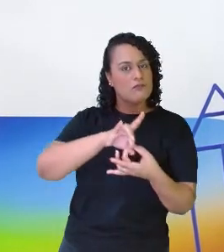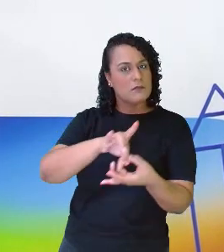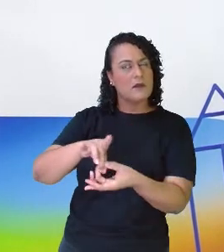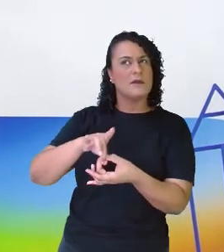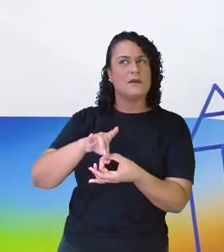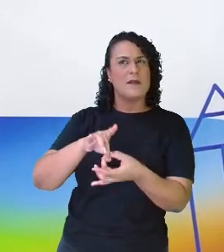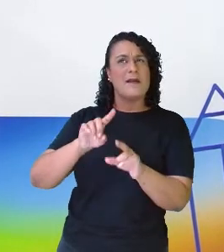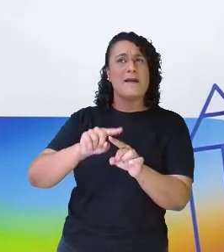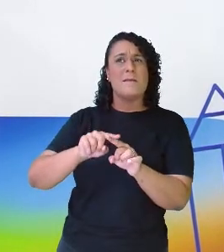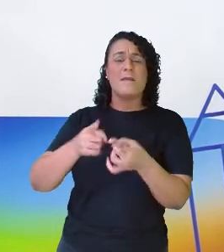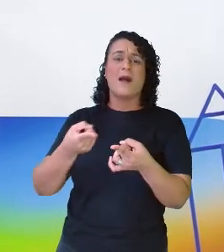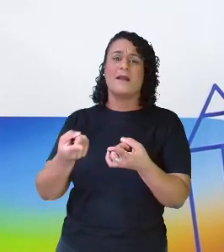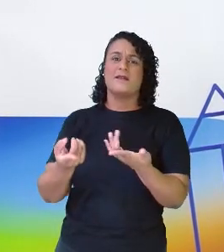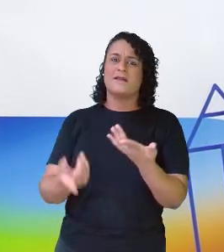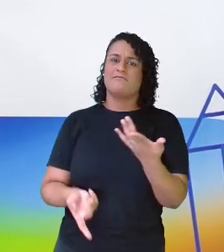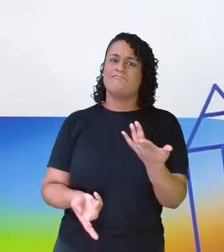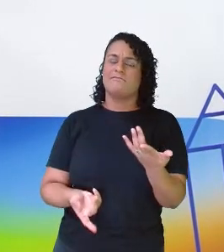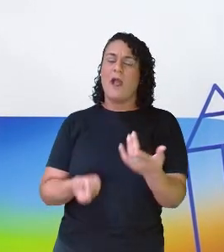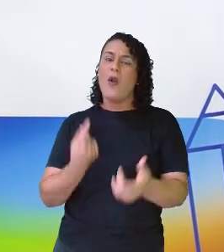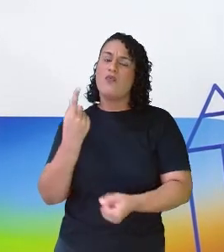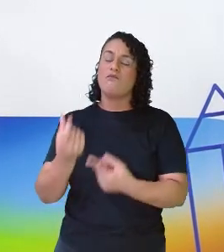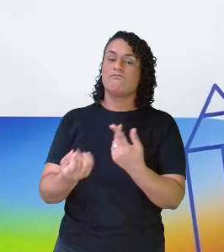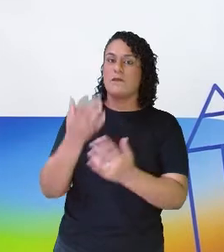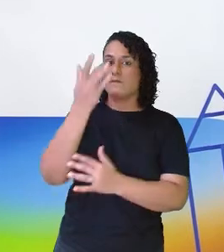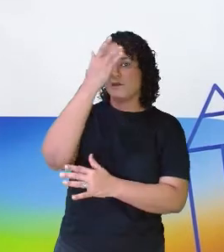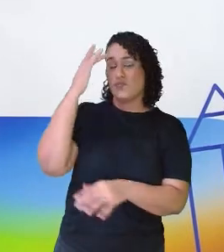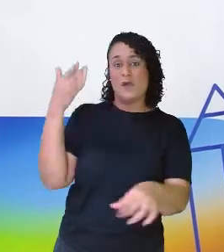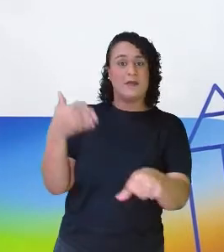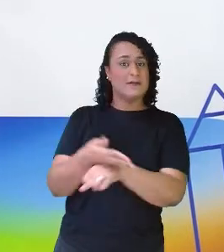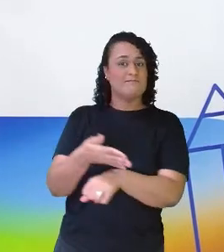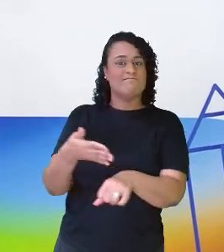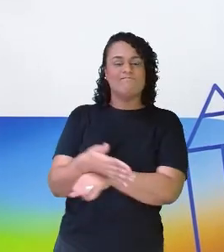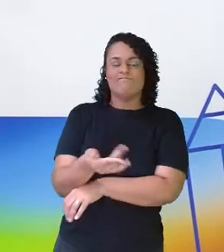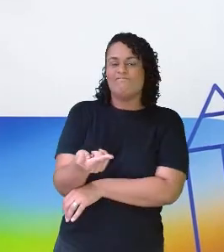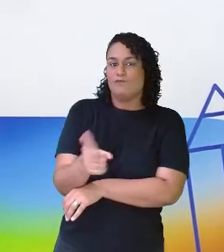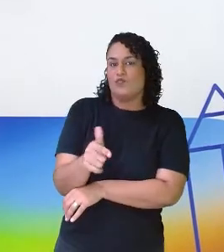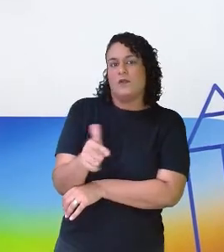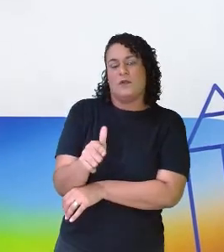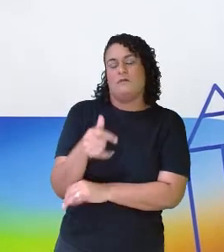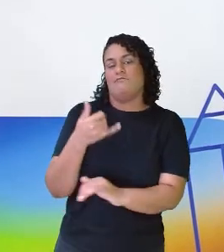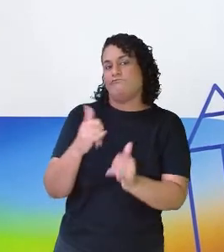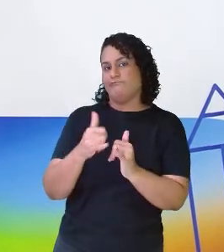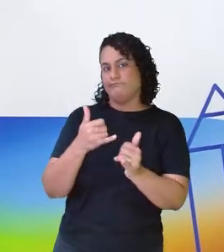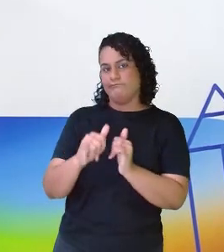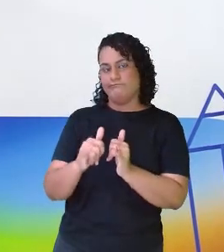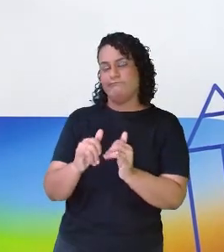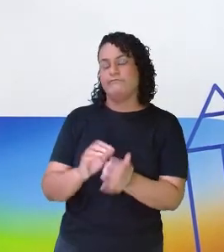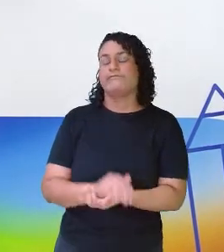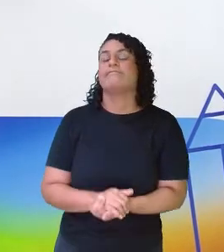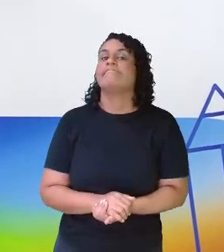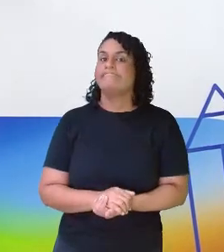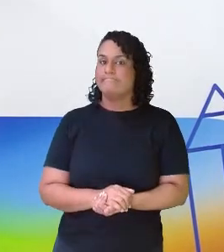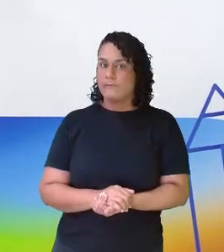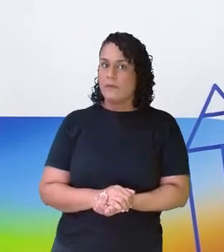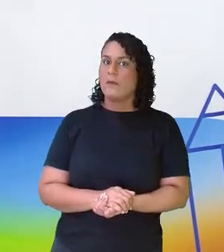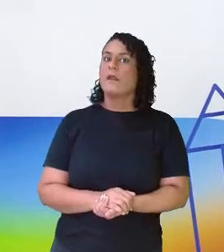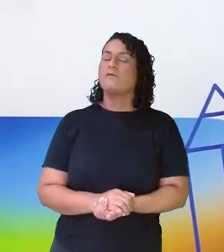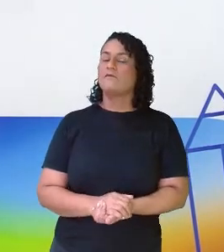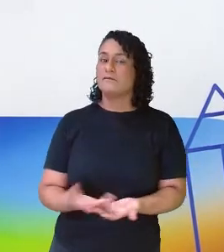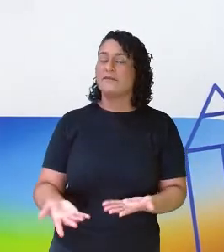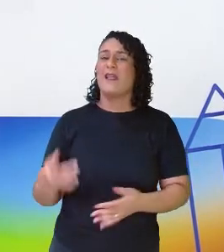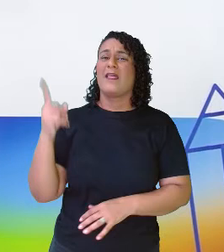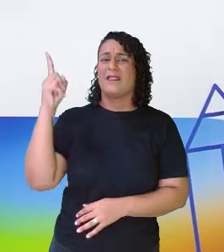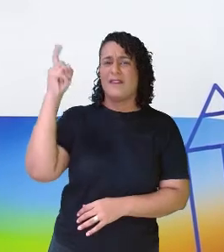mundo tem acesso a essa internet fácil, esse acesso a esses dados facilmente. Então fica também complicado